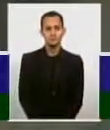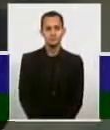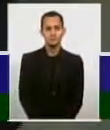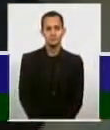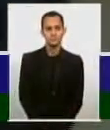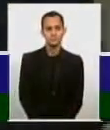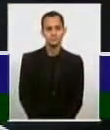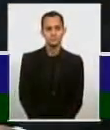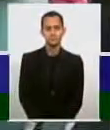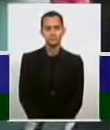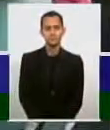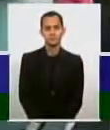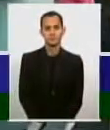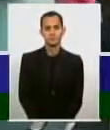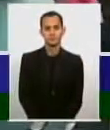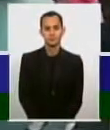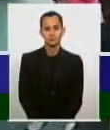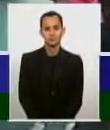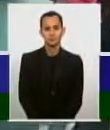Vereador Isaac.